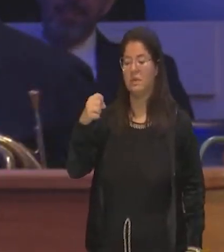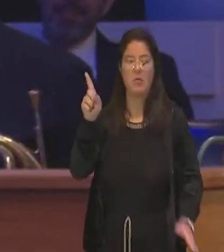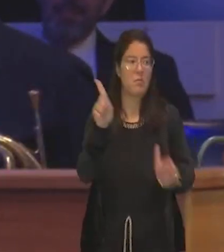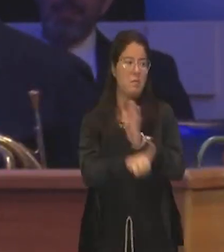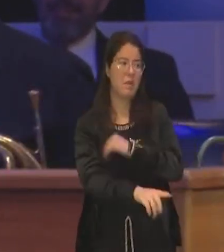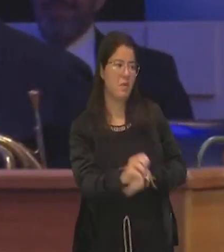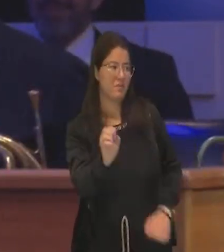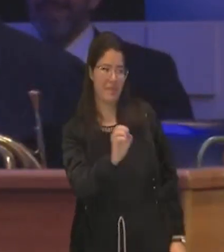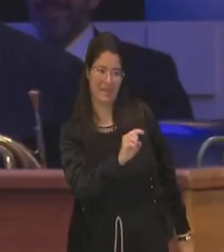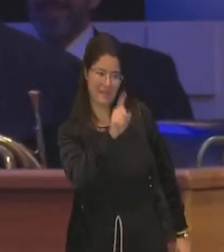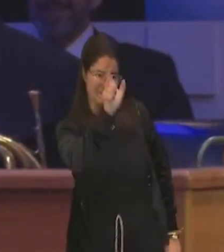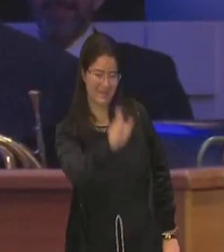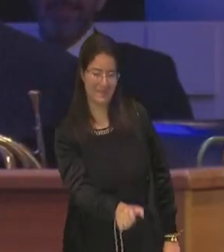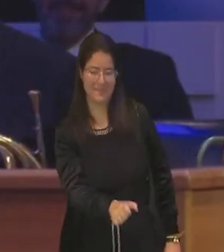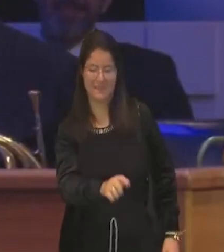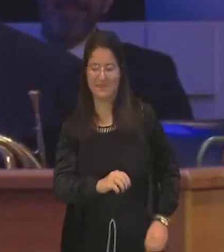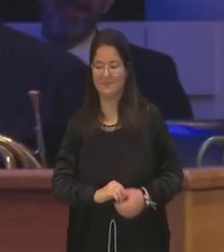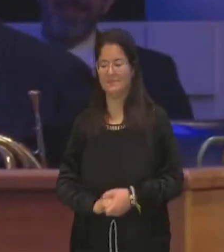perguntar.